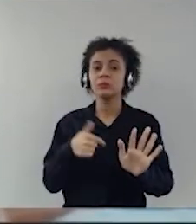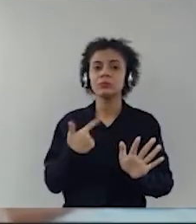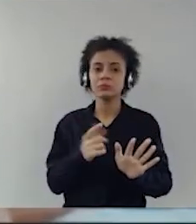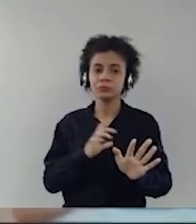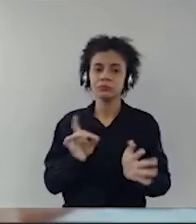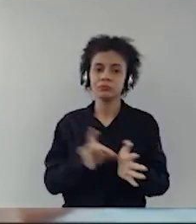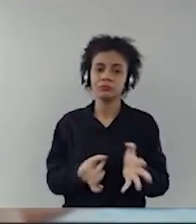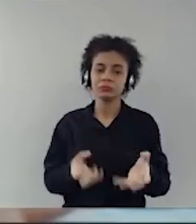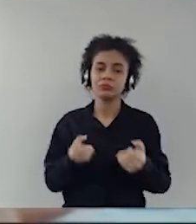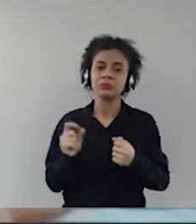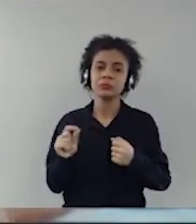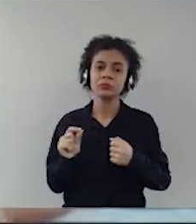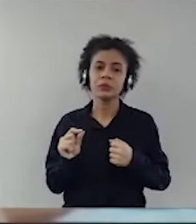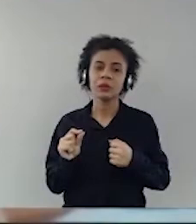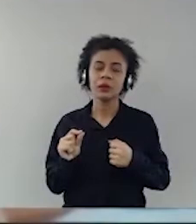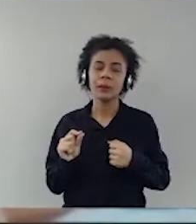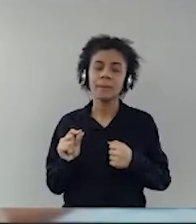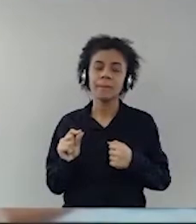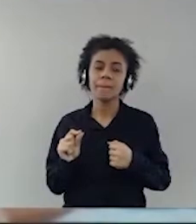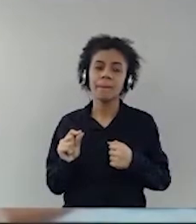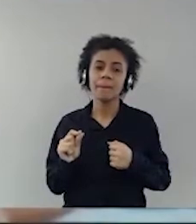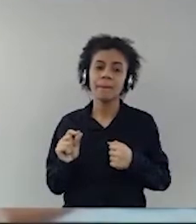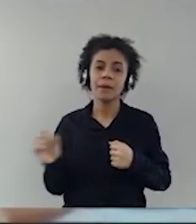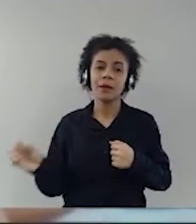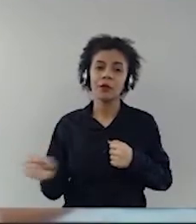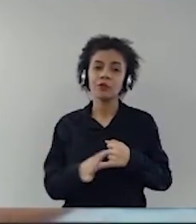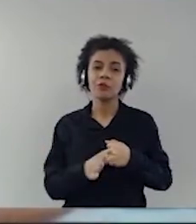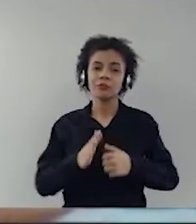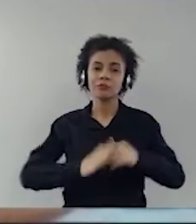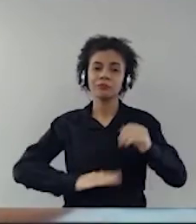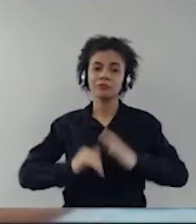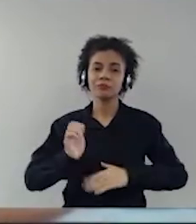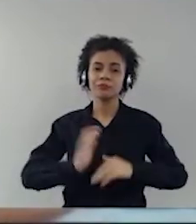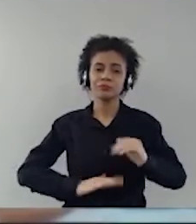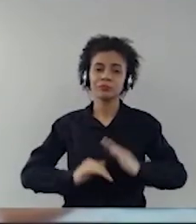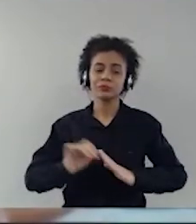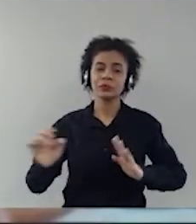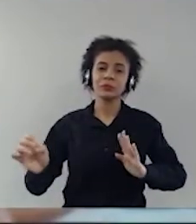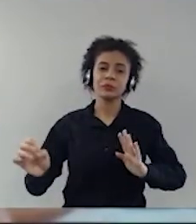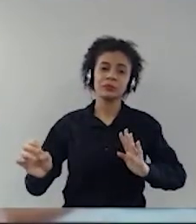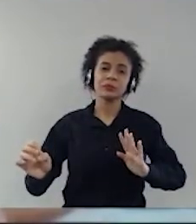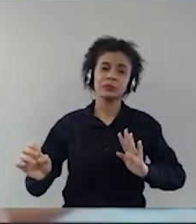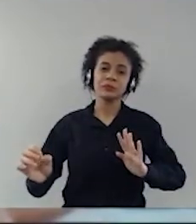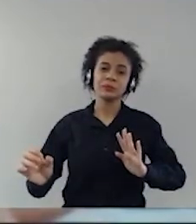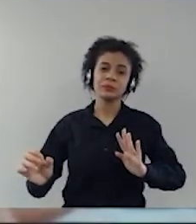recebido as novas ações, as novas...